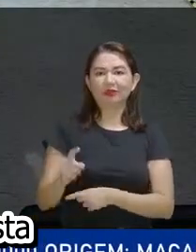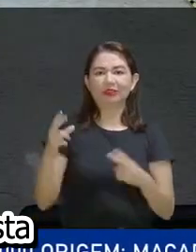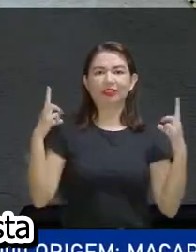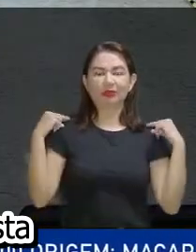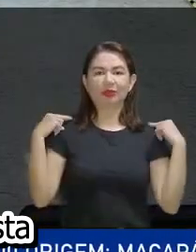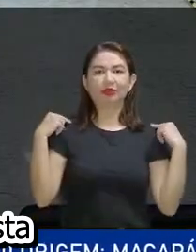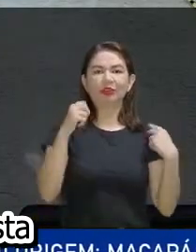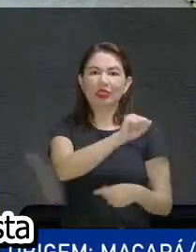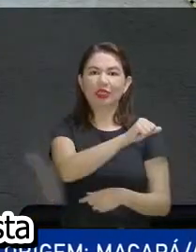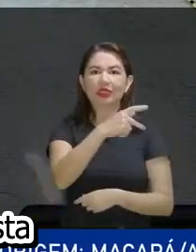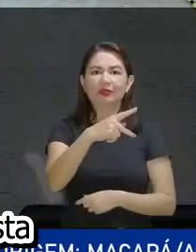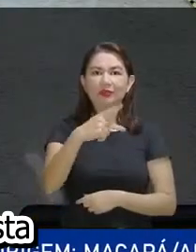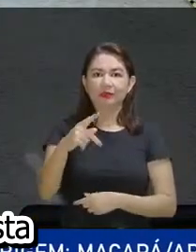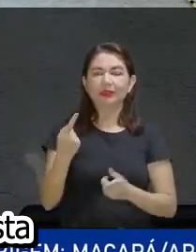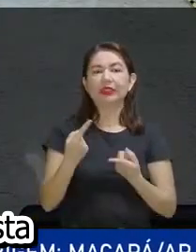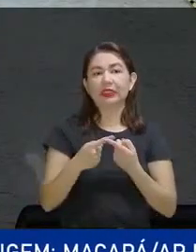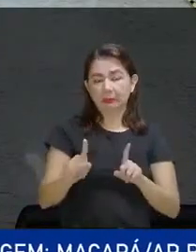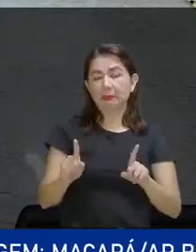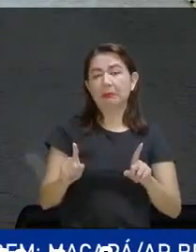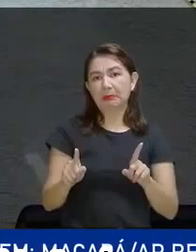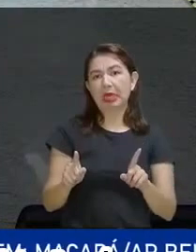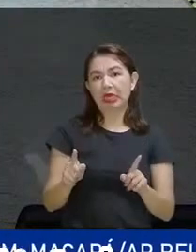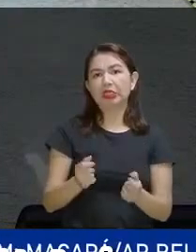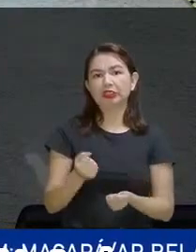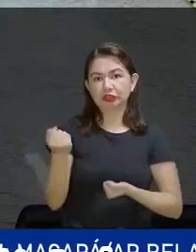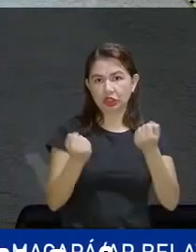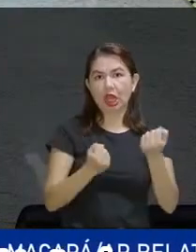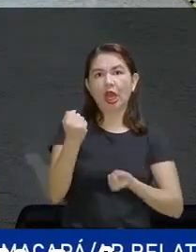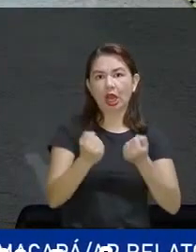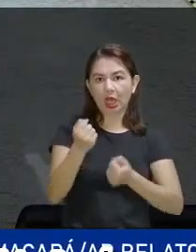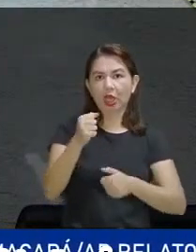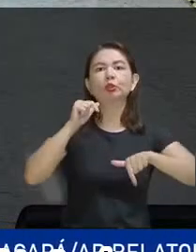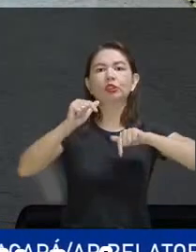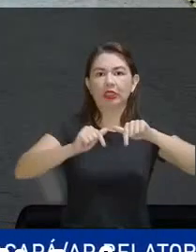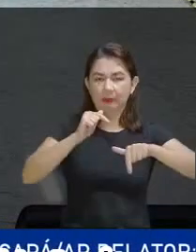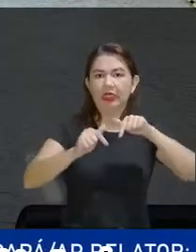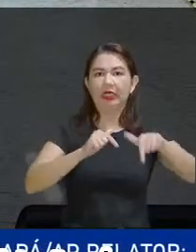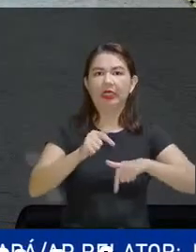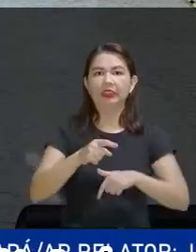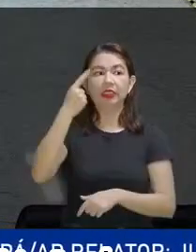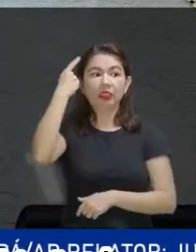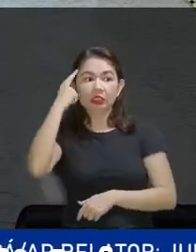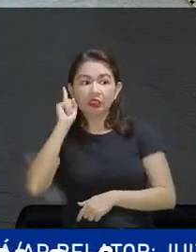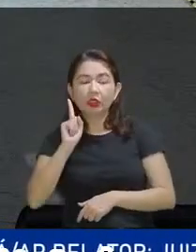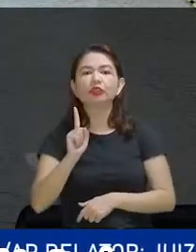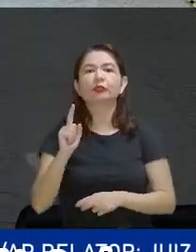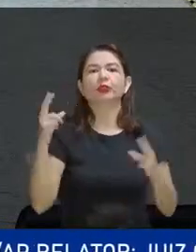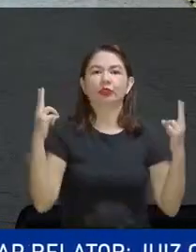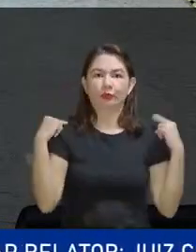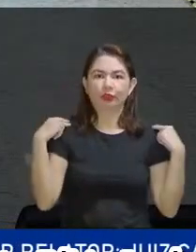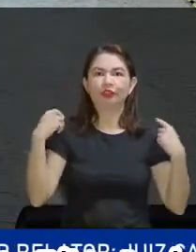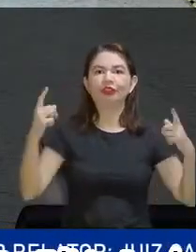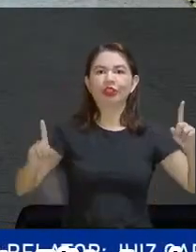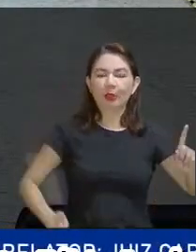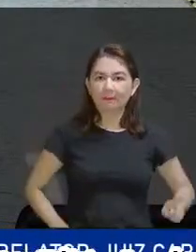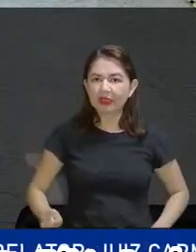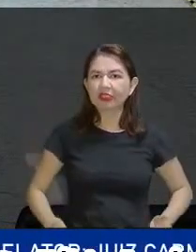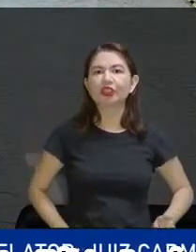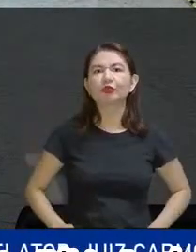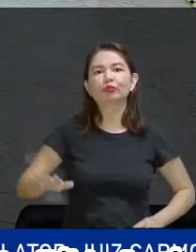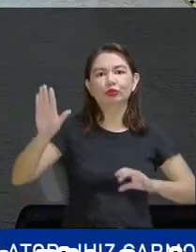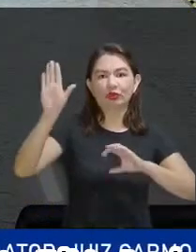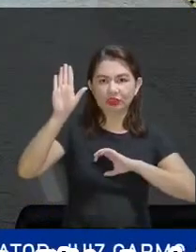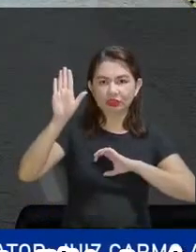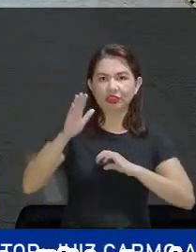mas realiza transporte alternativo. Que não sabia que Felipe Luan é primo do candidato Fábio Jucá. Que não sabia